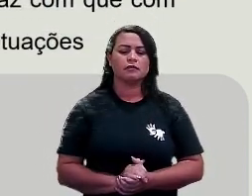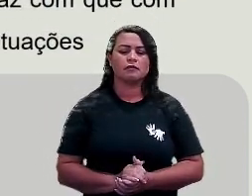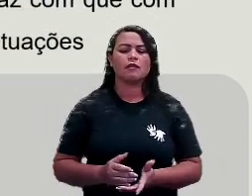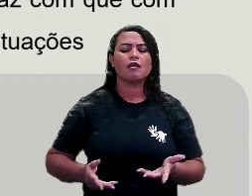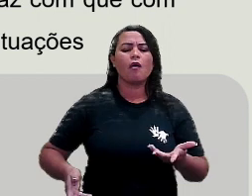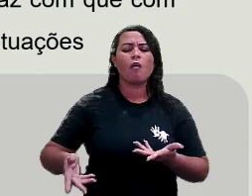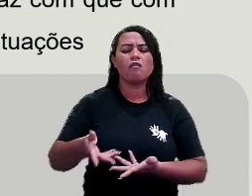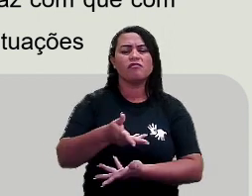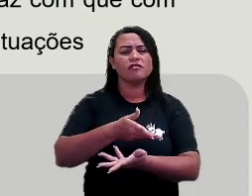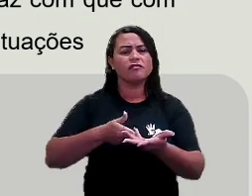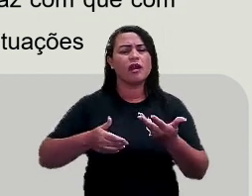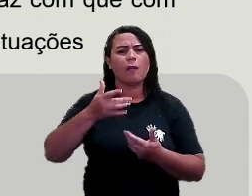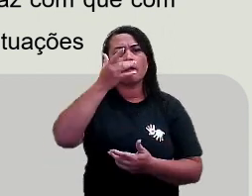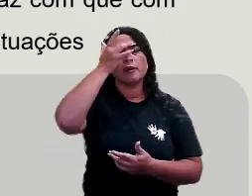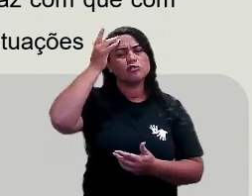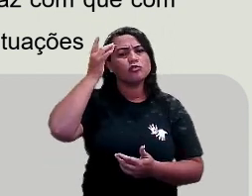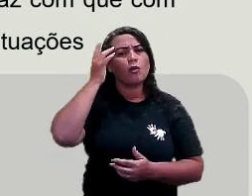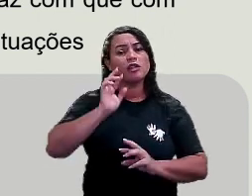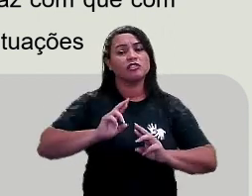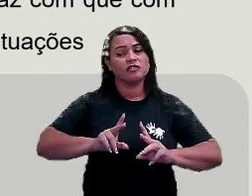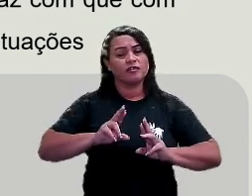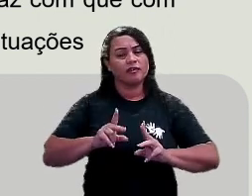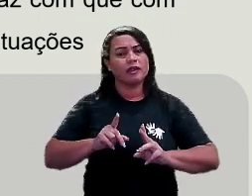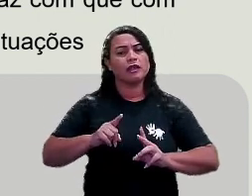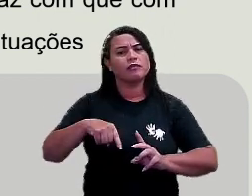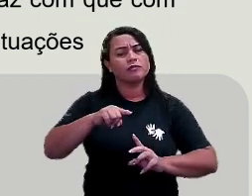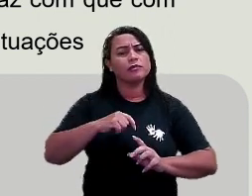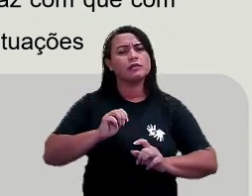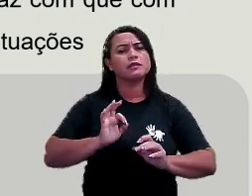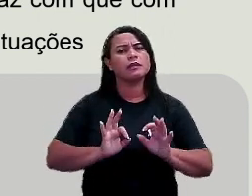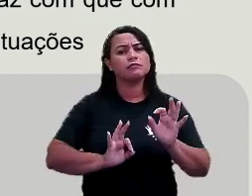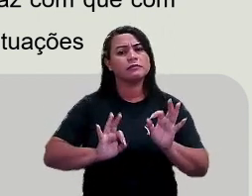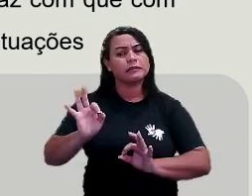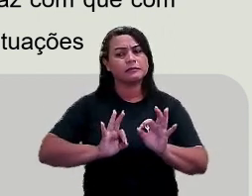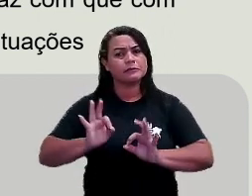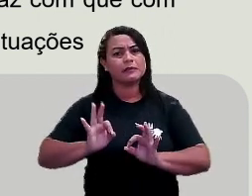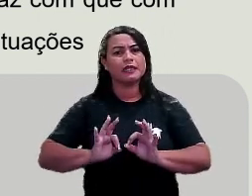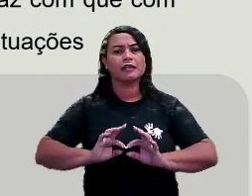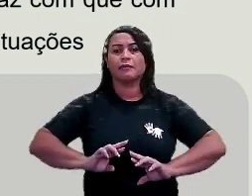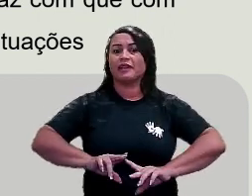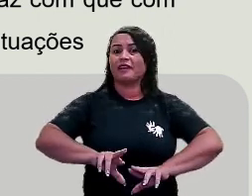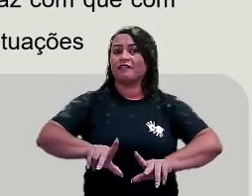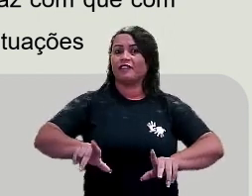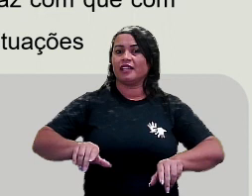Conviver com pessoas diferentes faz com que você esteja preparado para várias situações.